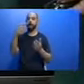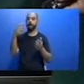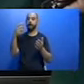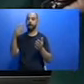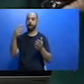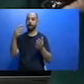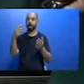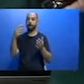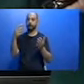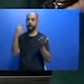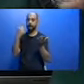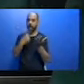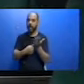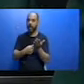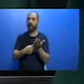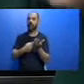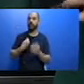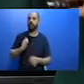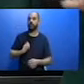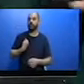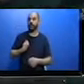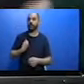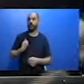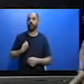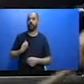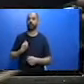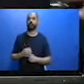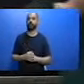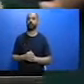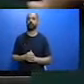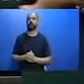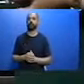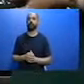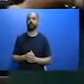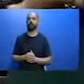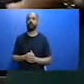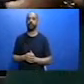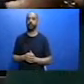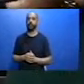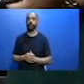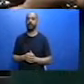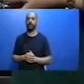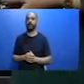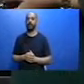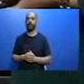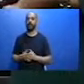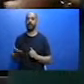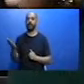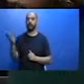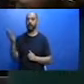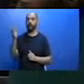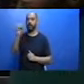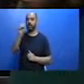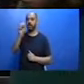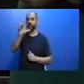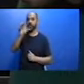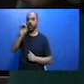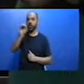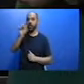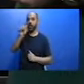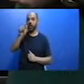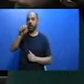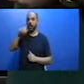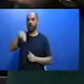o cartaz da página 49 é esse do garoto o slogan está aqui um pacto